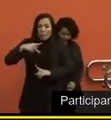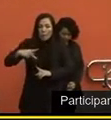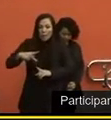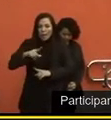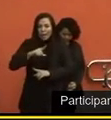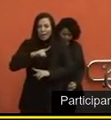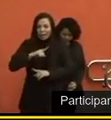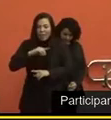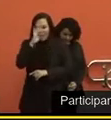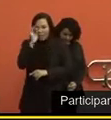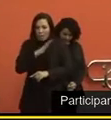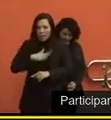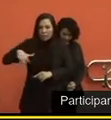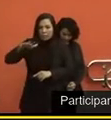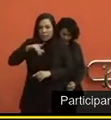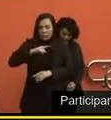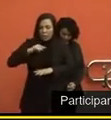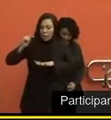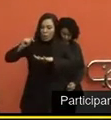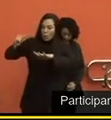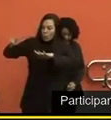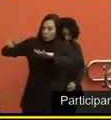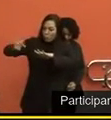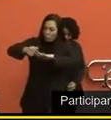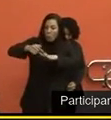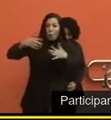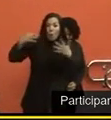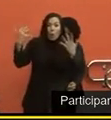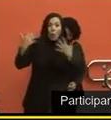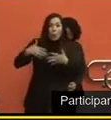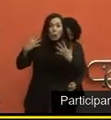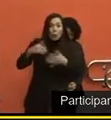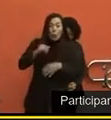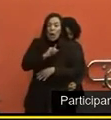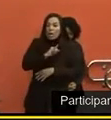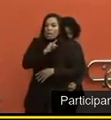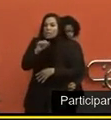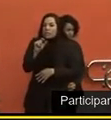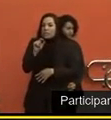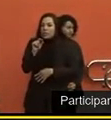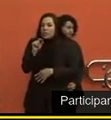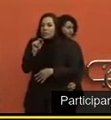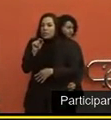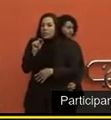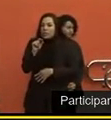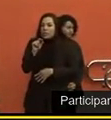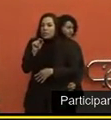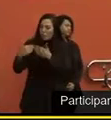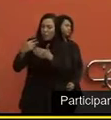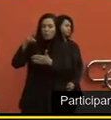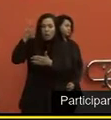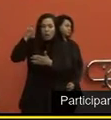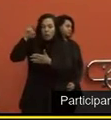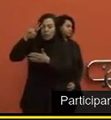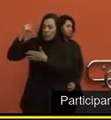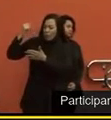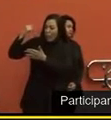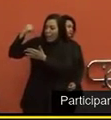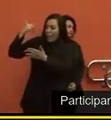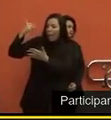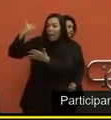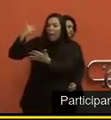possuem dimensões oceânicas. Se no prelúdio de sua linha evolutiva, a instituição